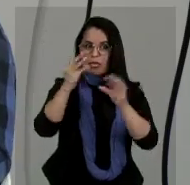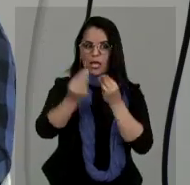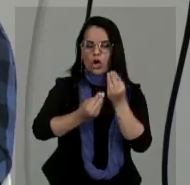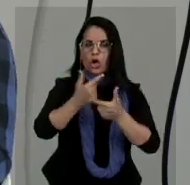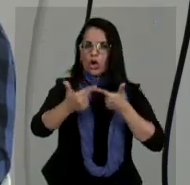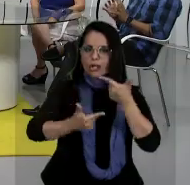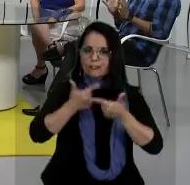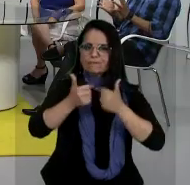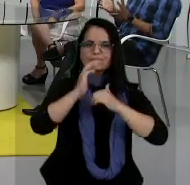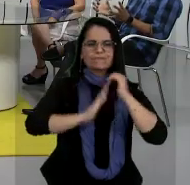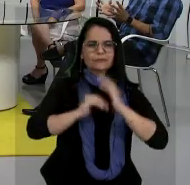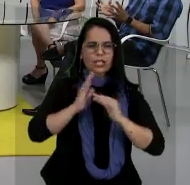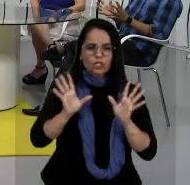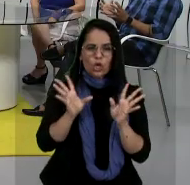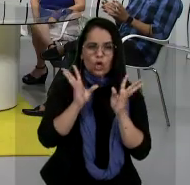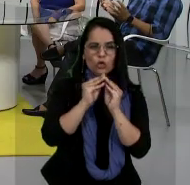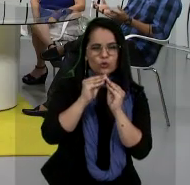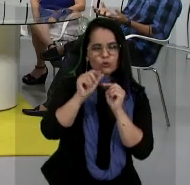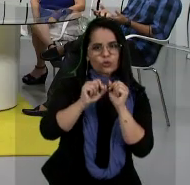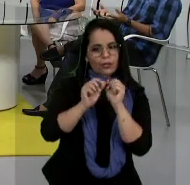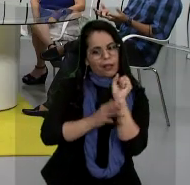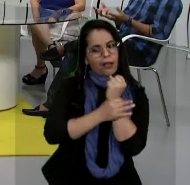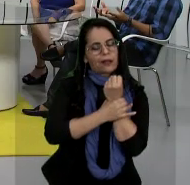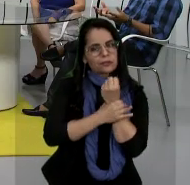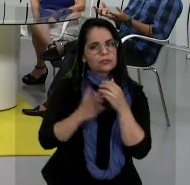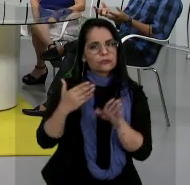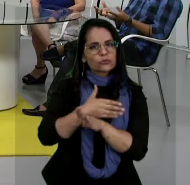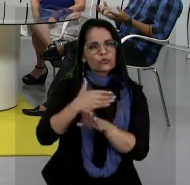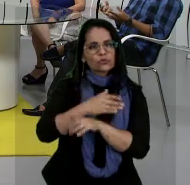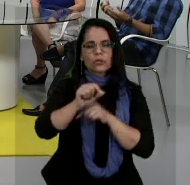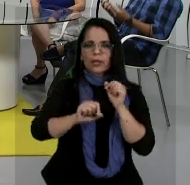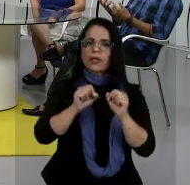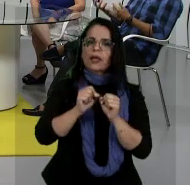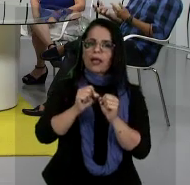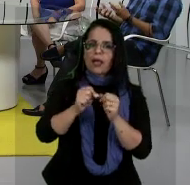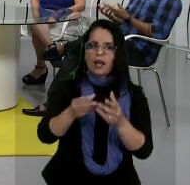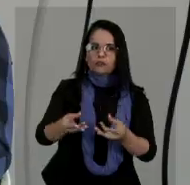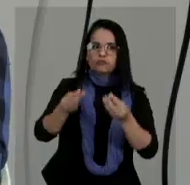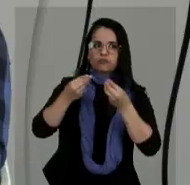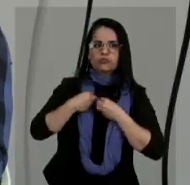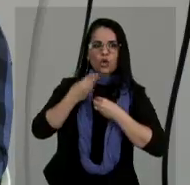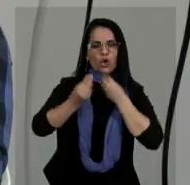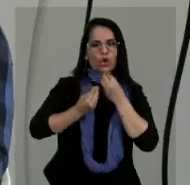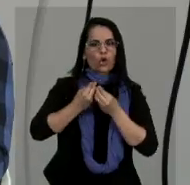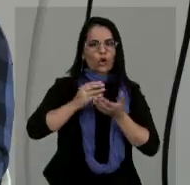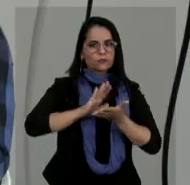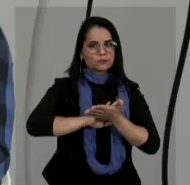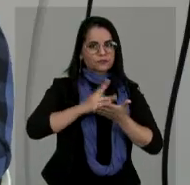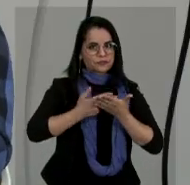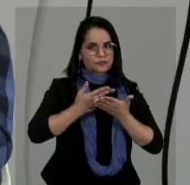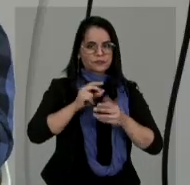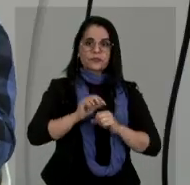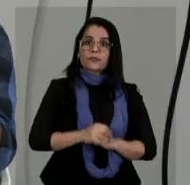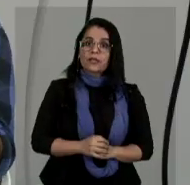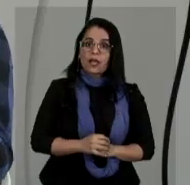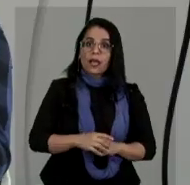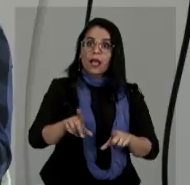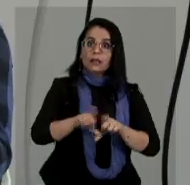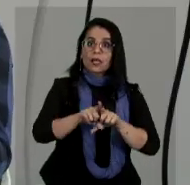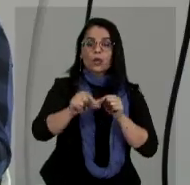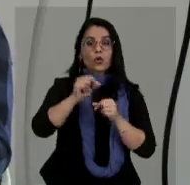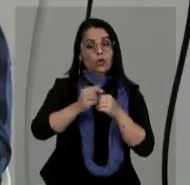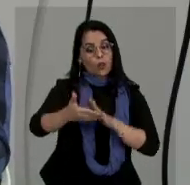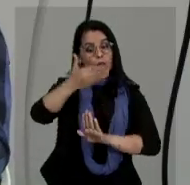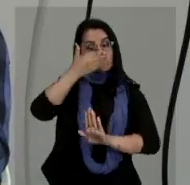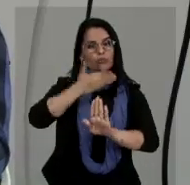Então, resumidamente, a garantia da acessibilidade, ela vem através do tradutor e intérprete de Libras. E tem por trás aí